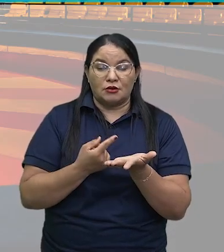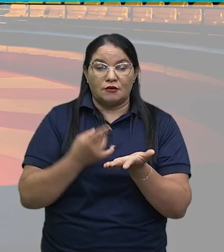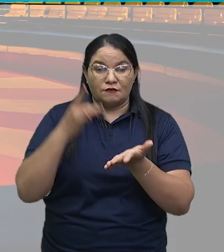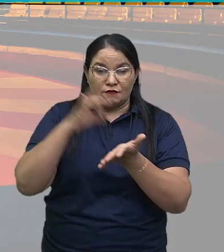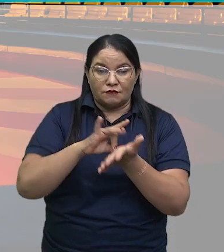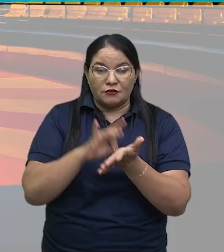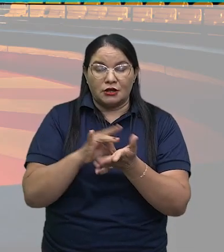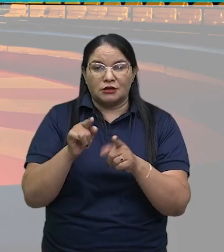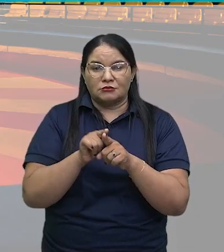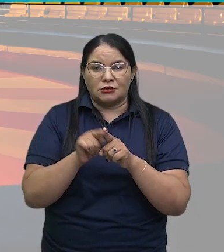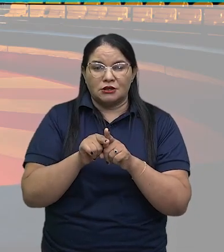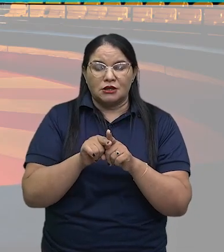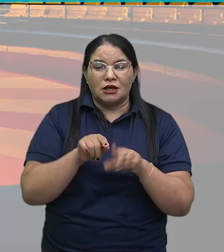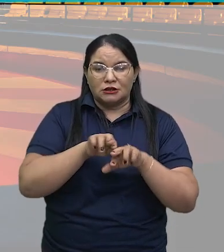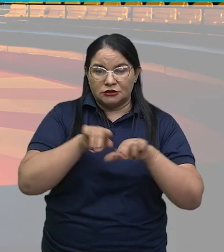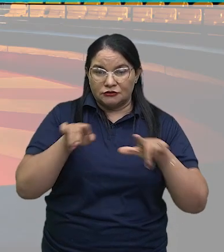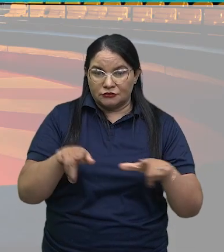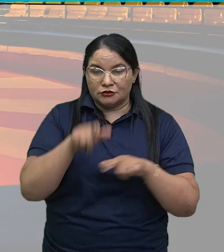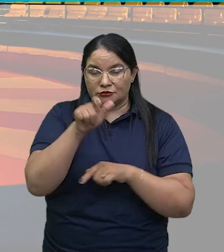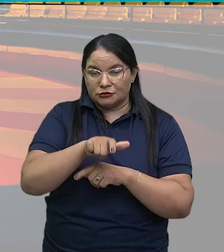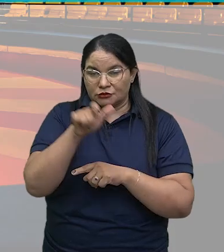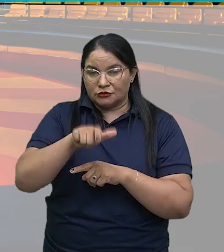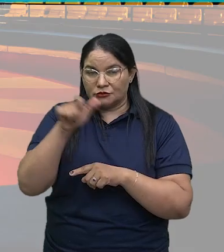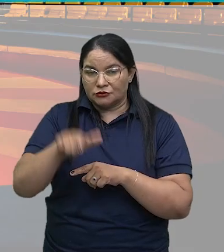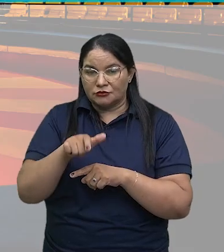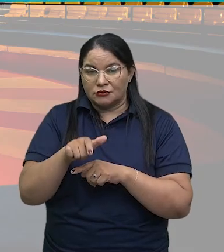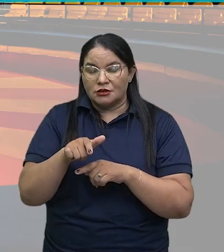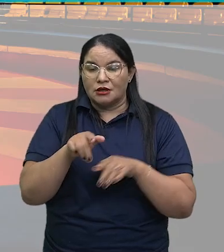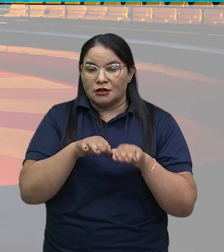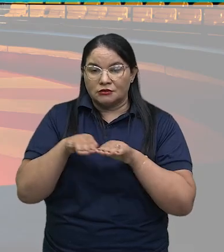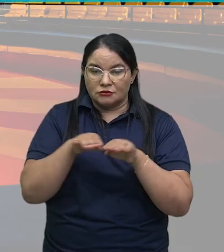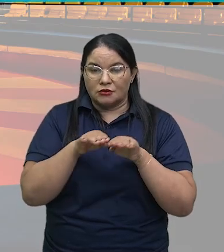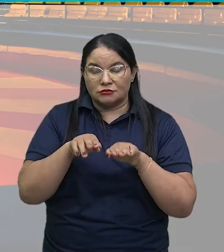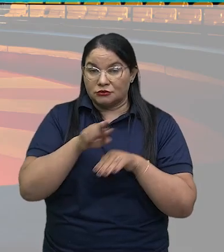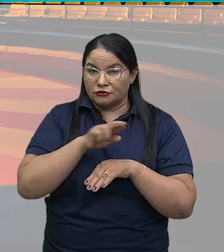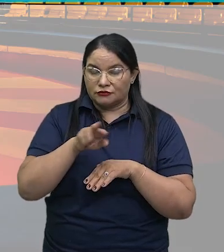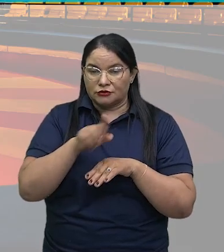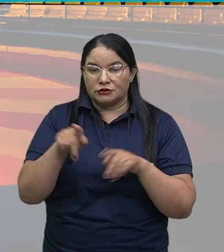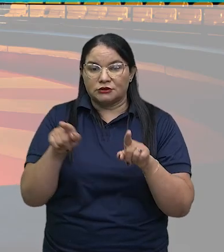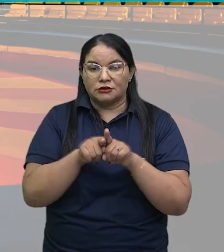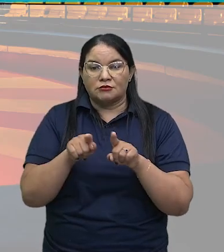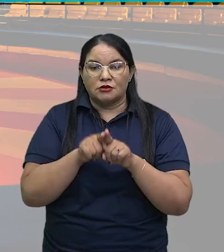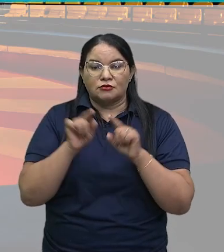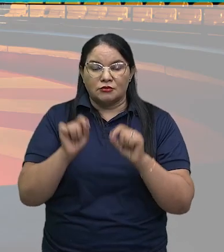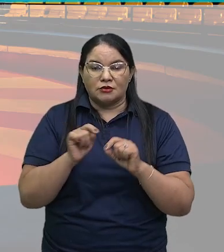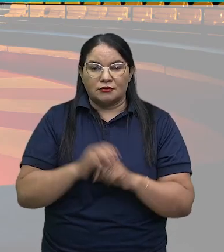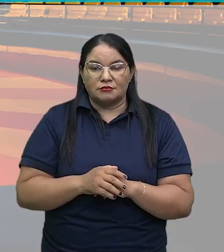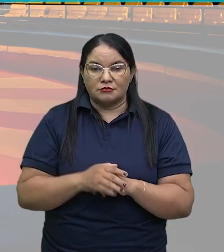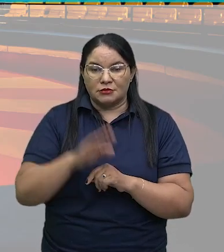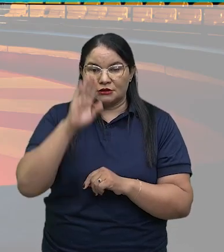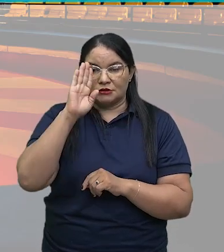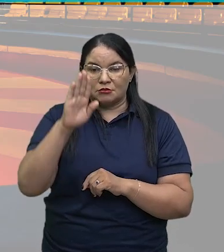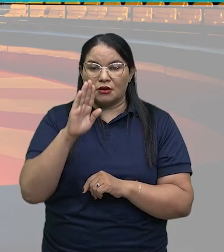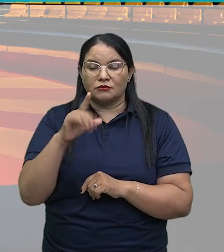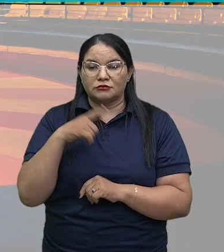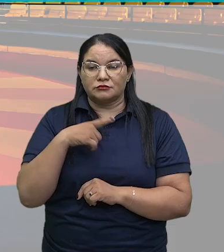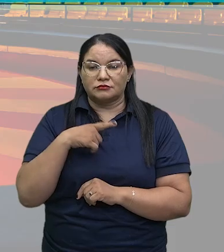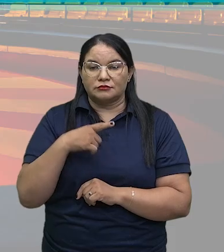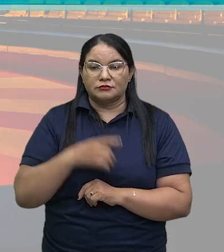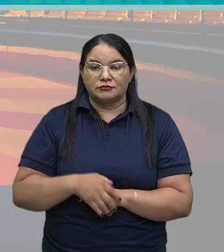por múltiplos agentes e nem sempre de forma consensual. Entre os principais estão